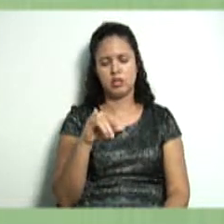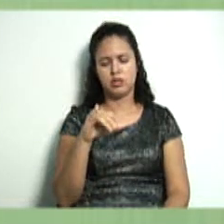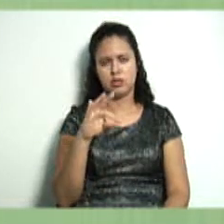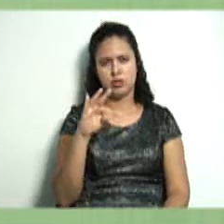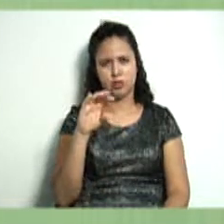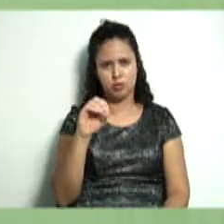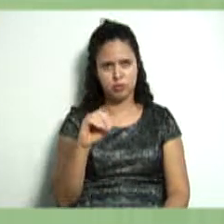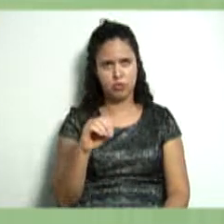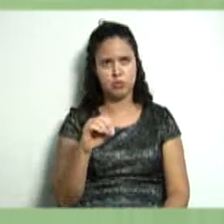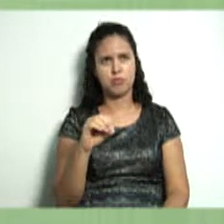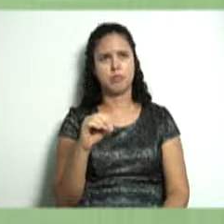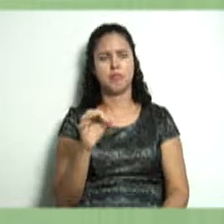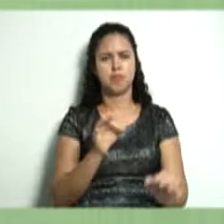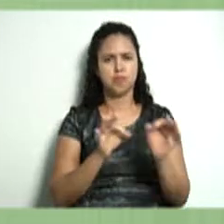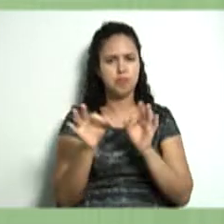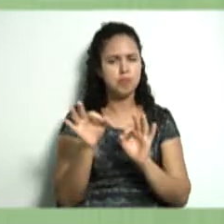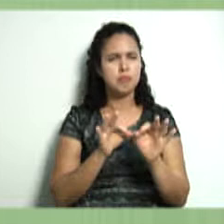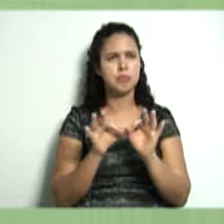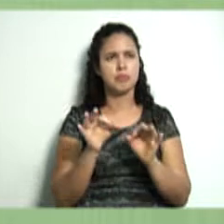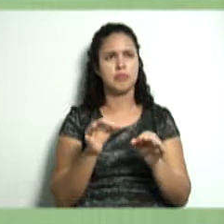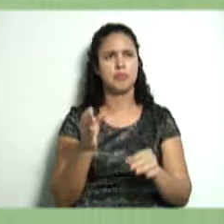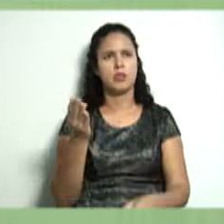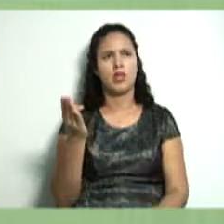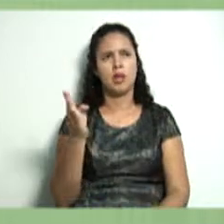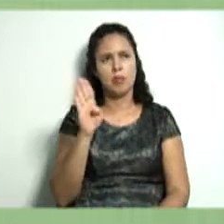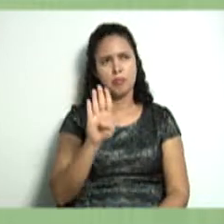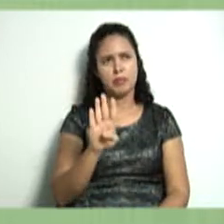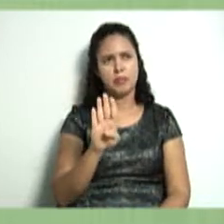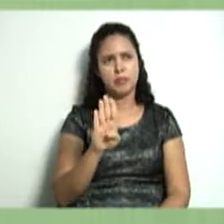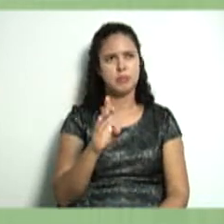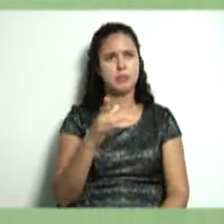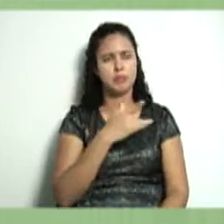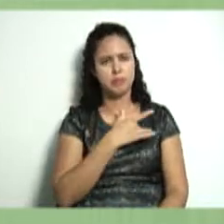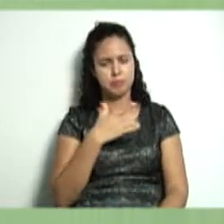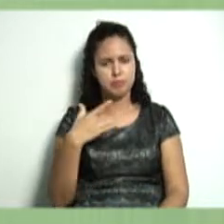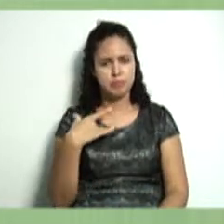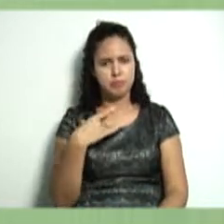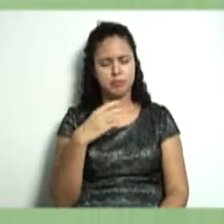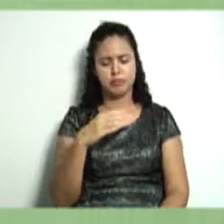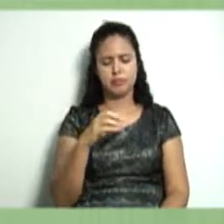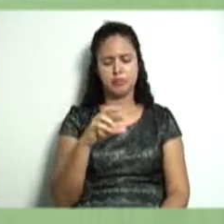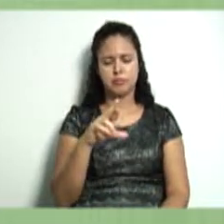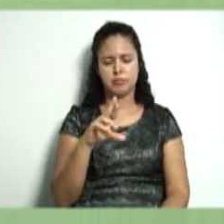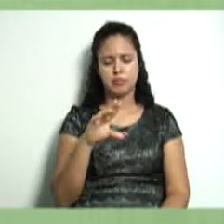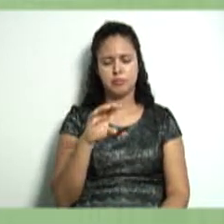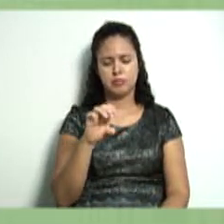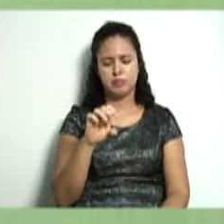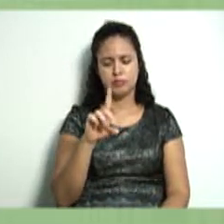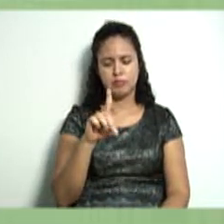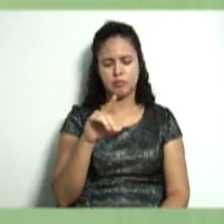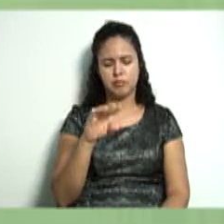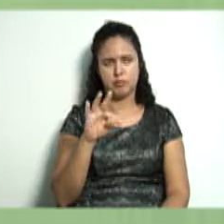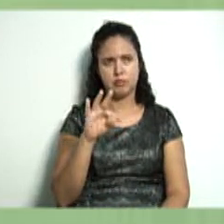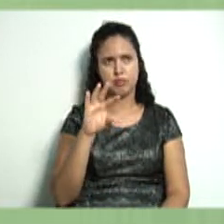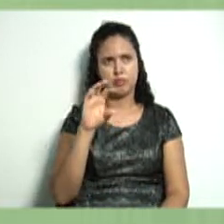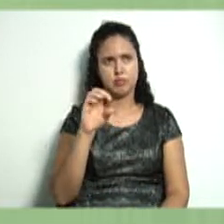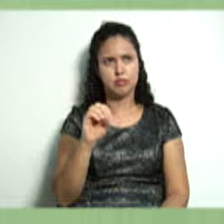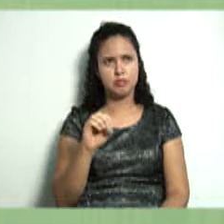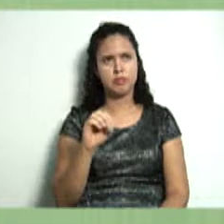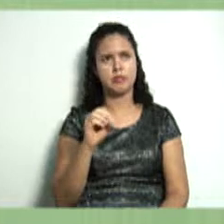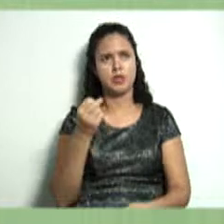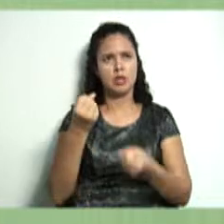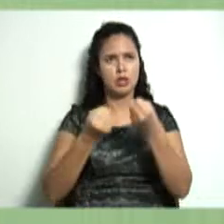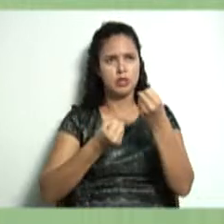letra B, saúde, crédito, transporte, agropecuário. A letra C,